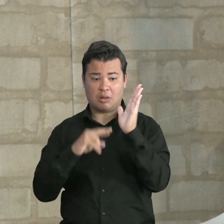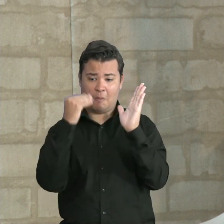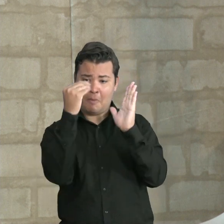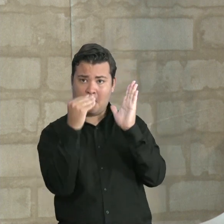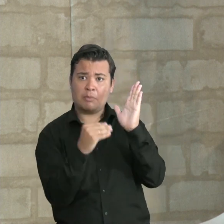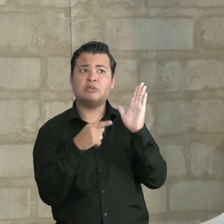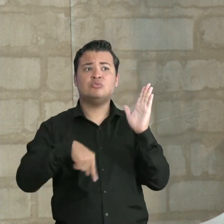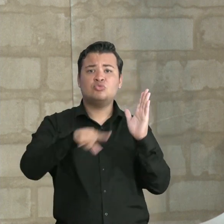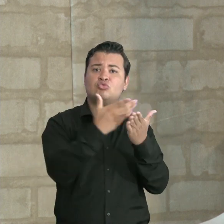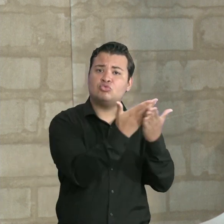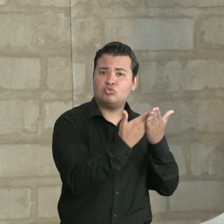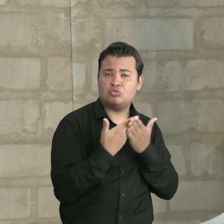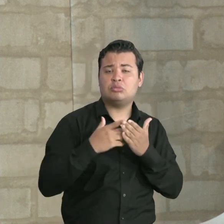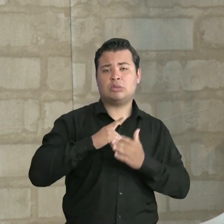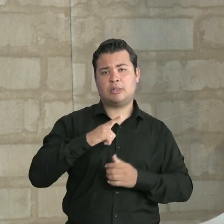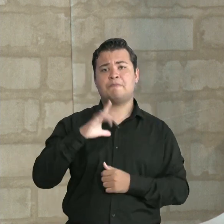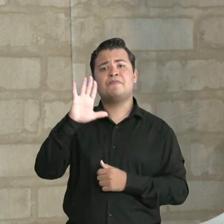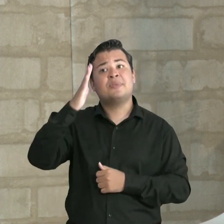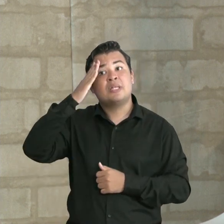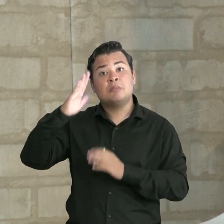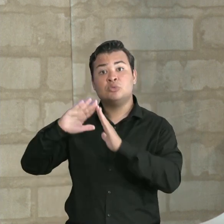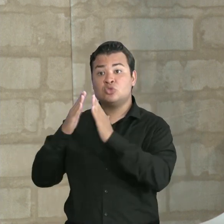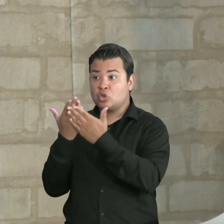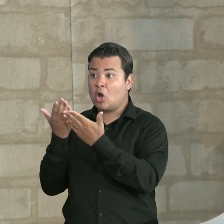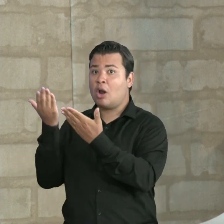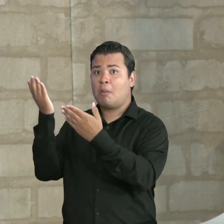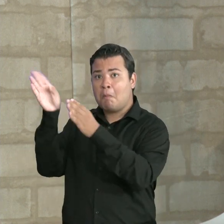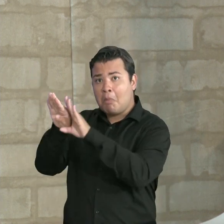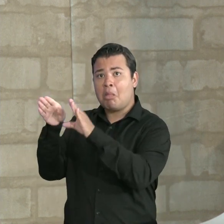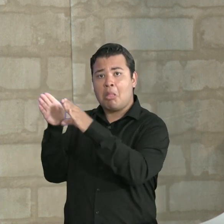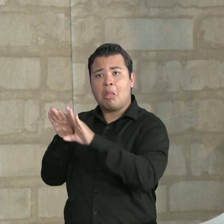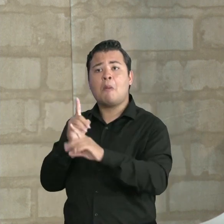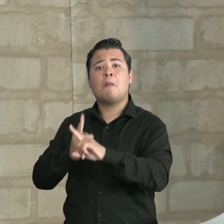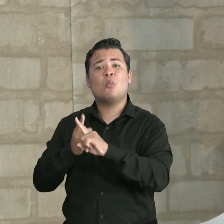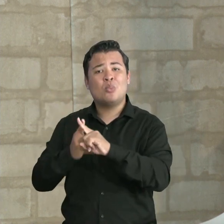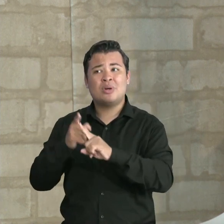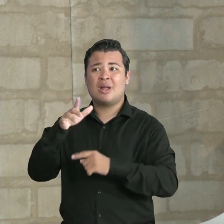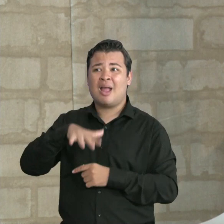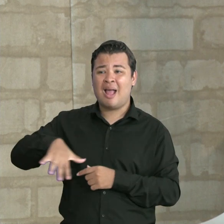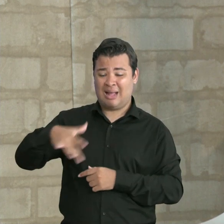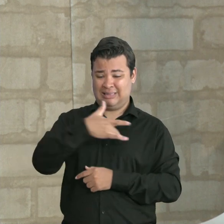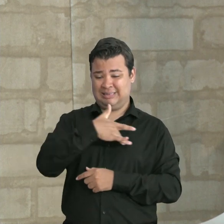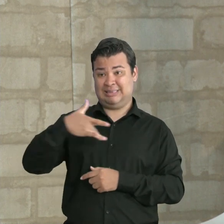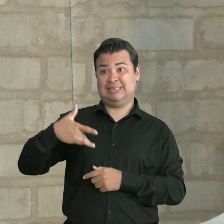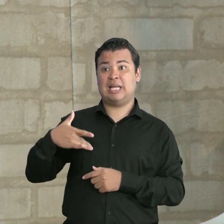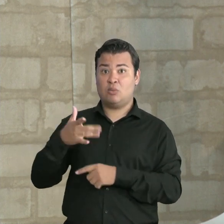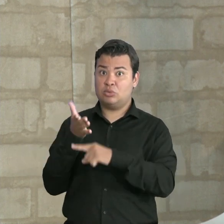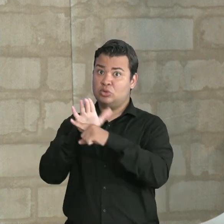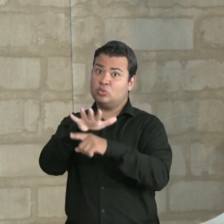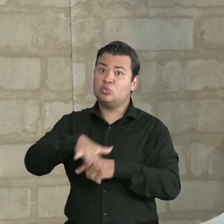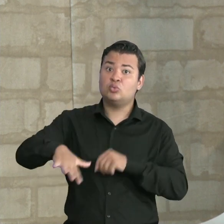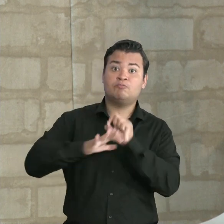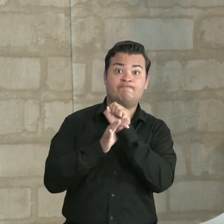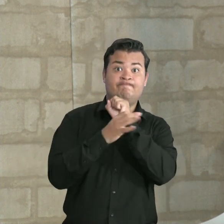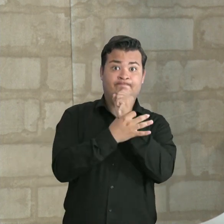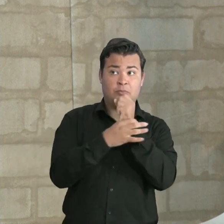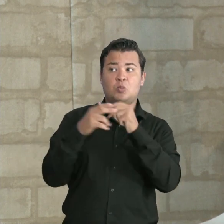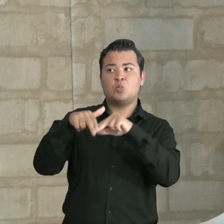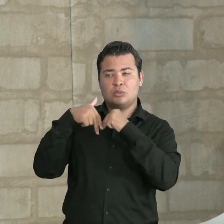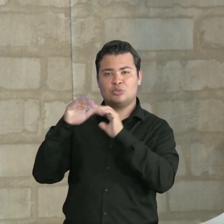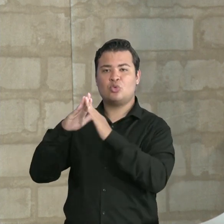medida necessária, evidentemente, por medida sanitária, de segurança para todos e todas.